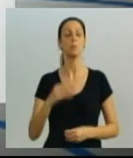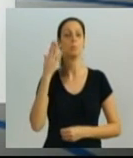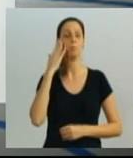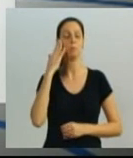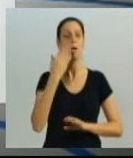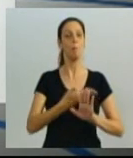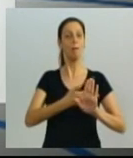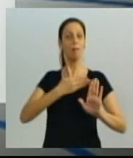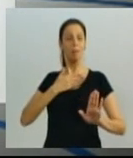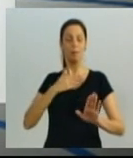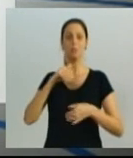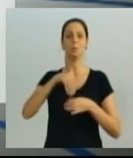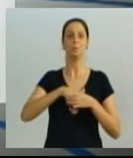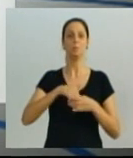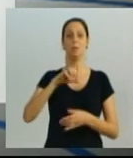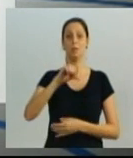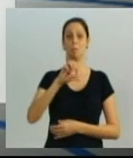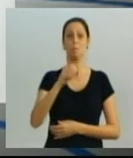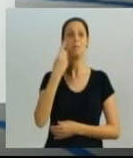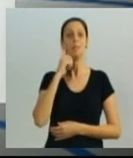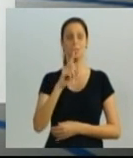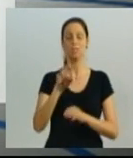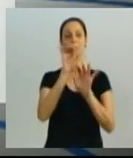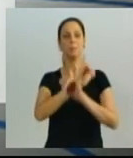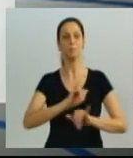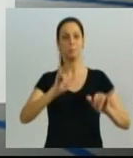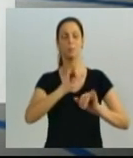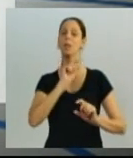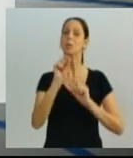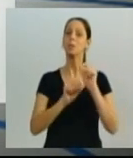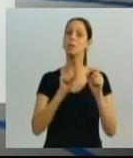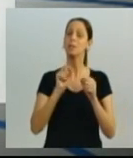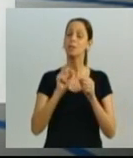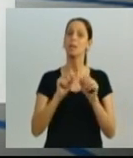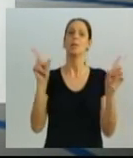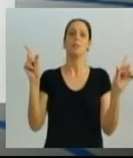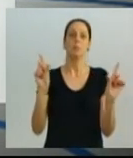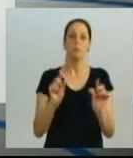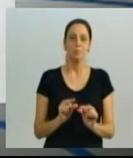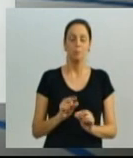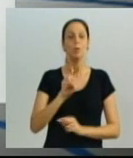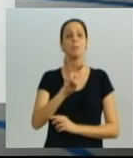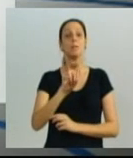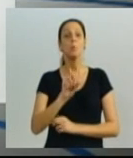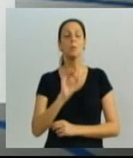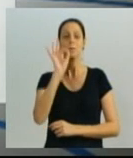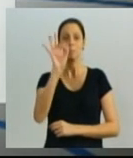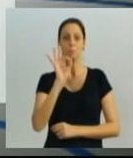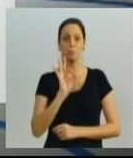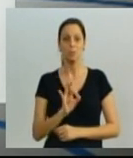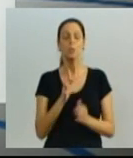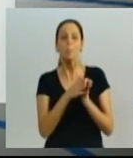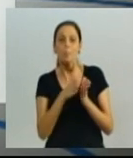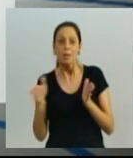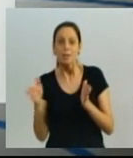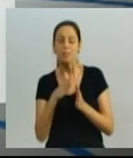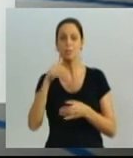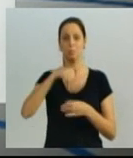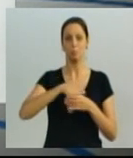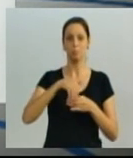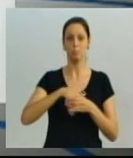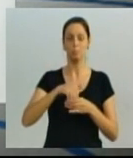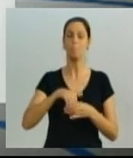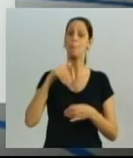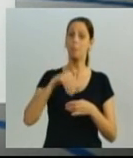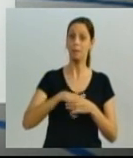período eleitoral era de 90 dias. O que eles fizeram? Reduziram em 50% o período eleitoral. A eleição